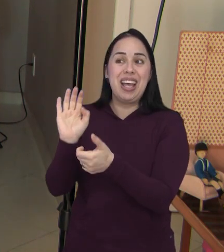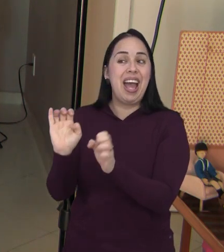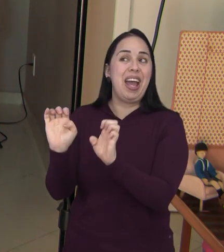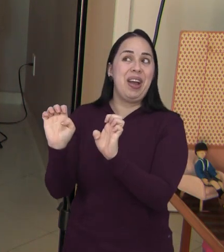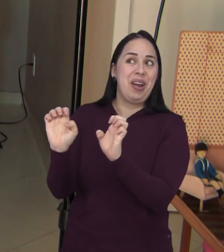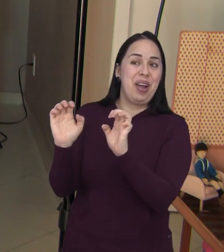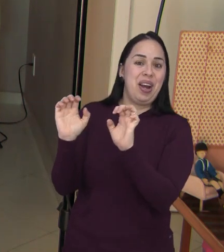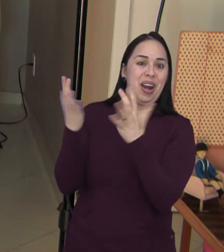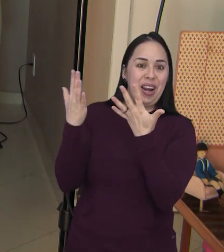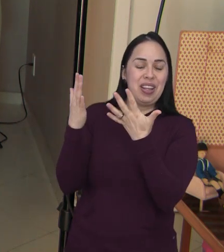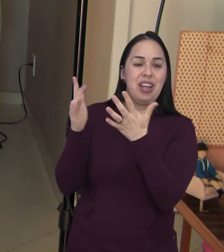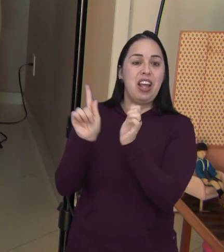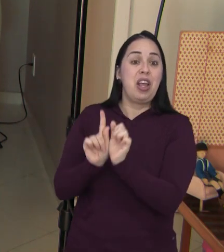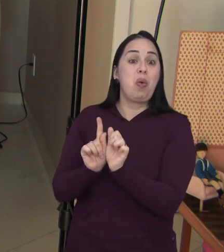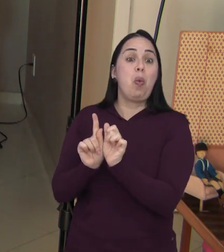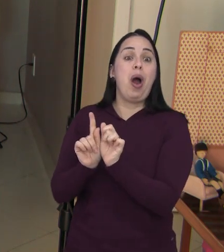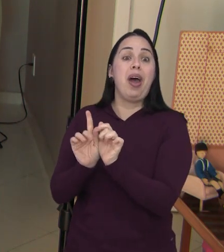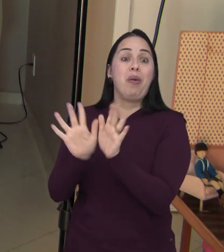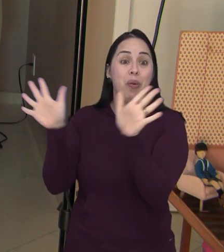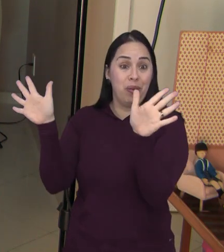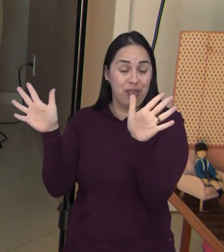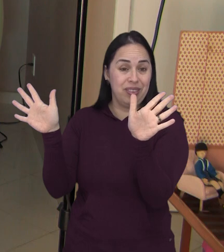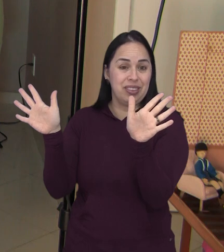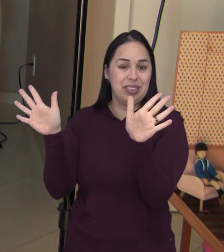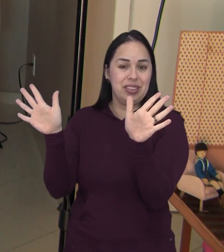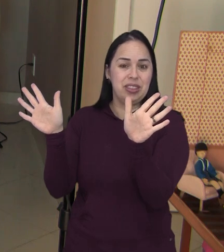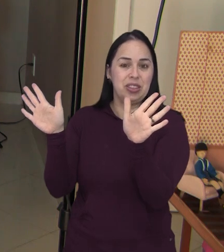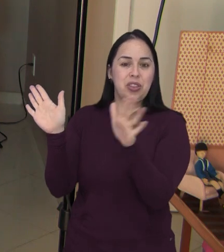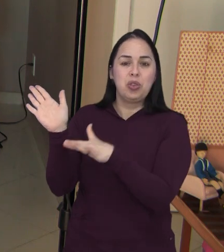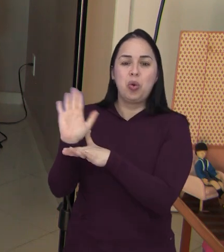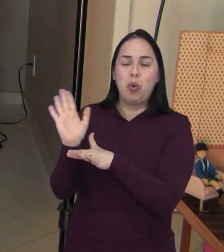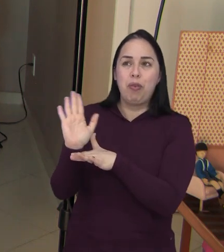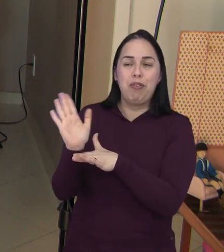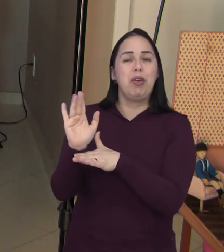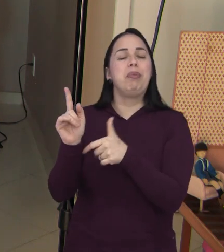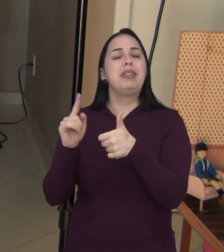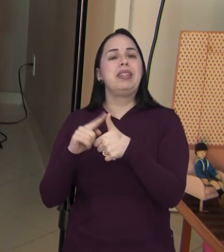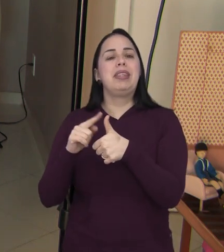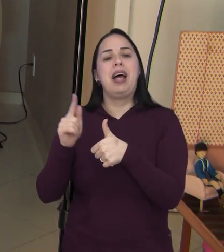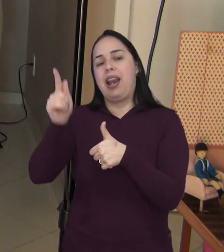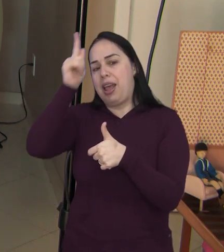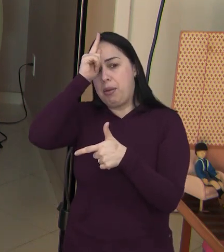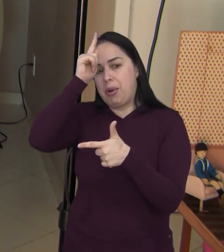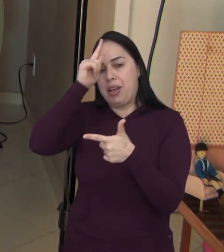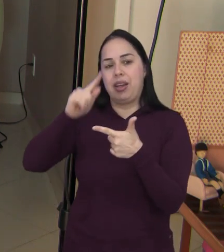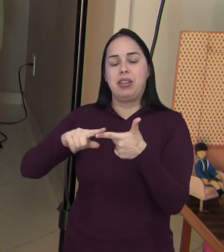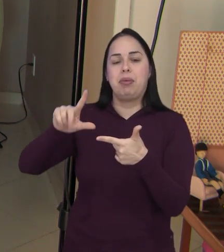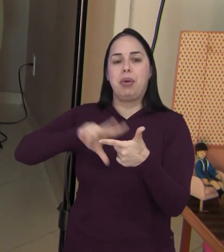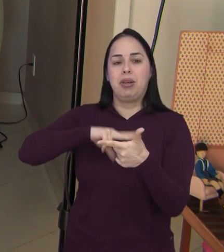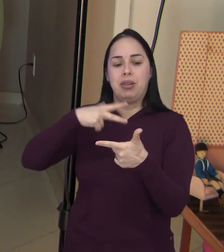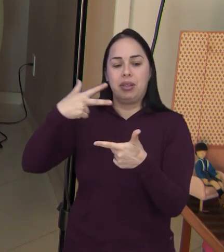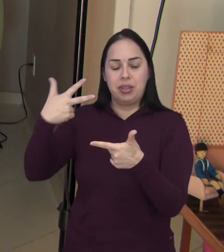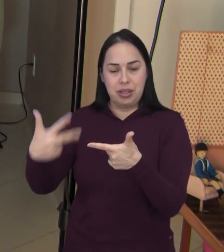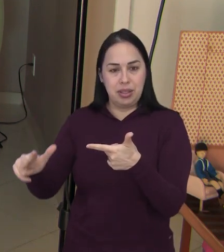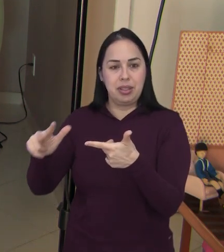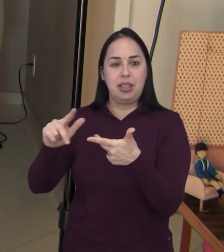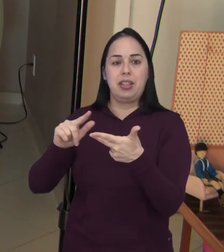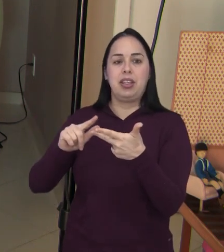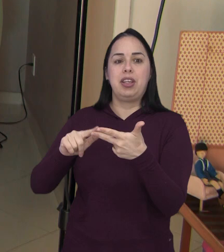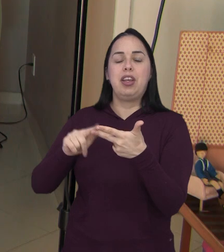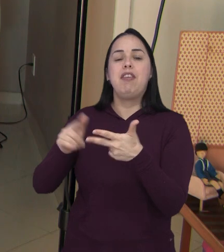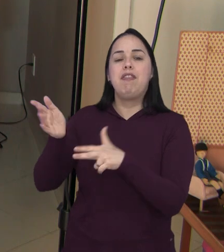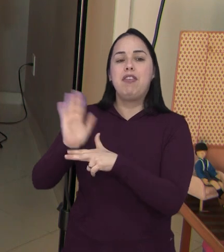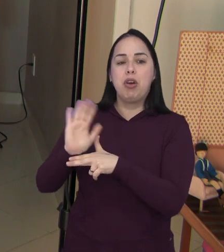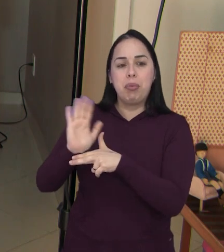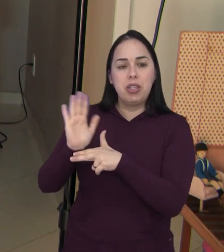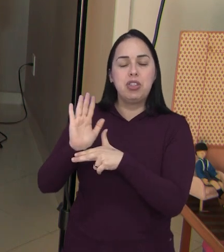um festival que acontece em Guarulhos, com filmes da Alemanha, de Portugal, filmes do